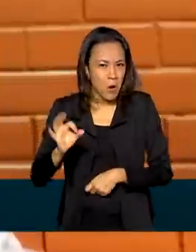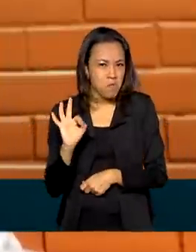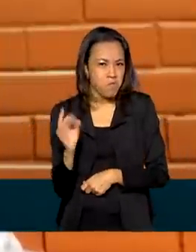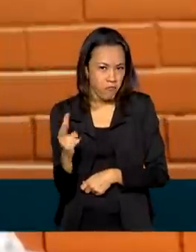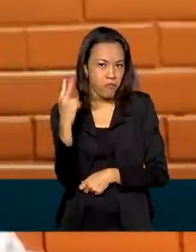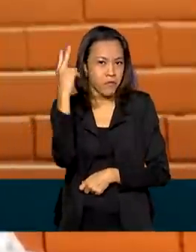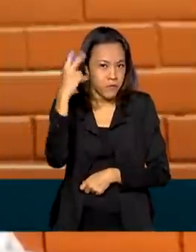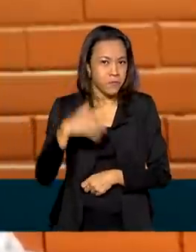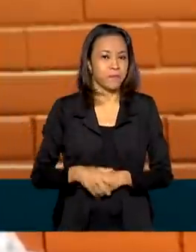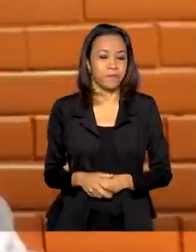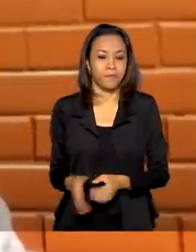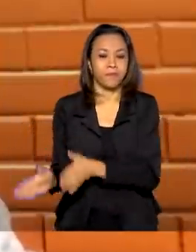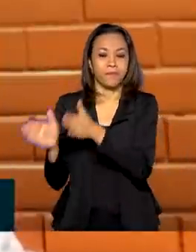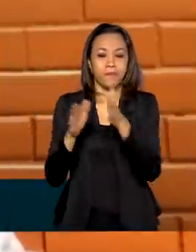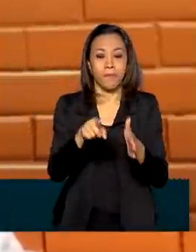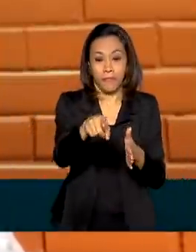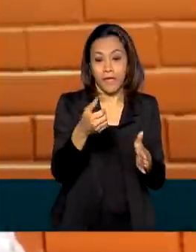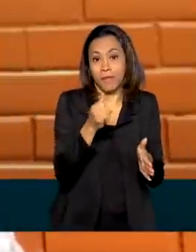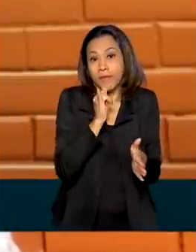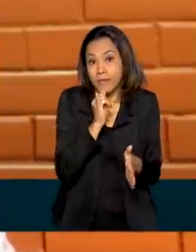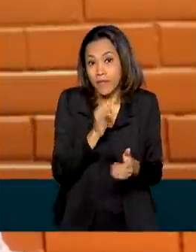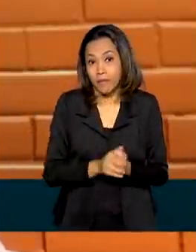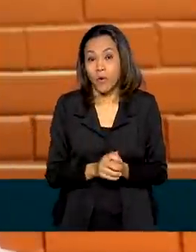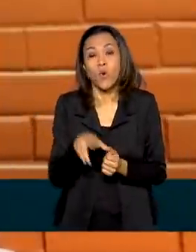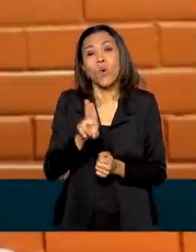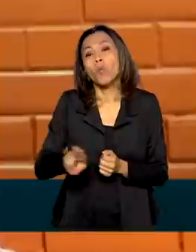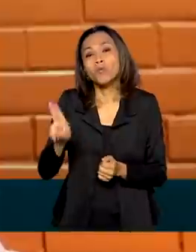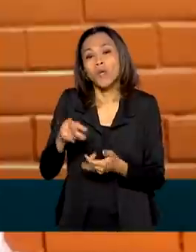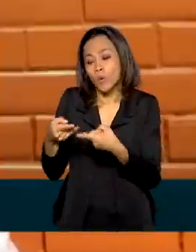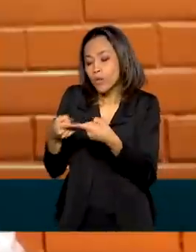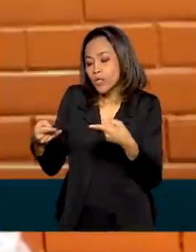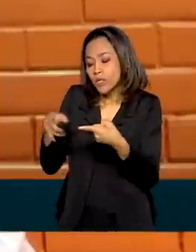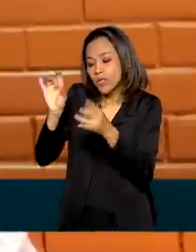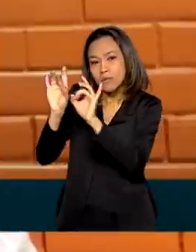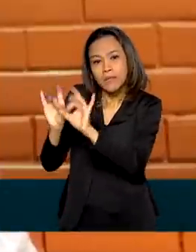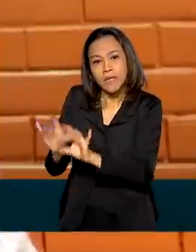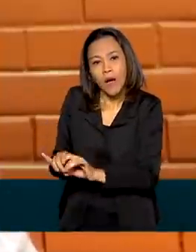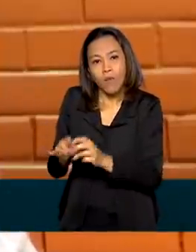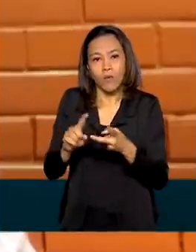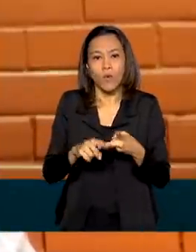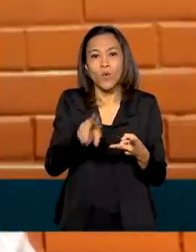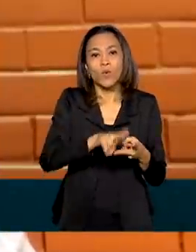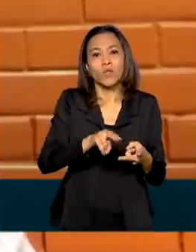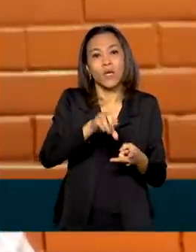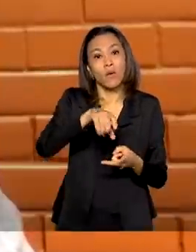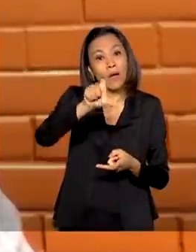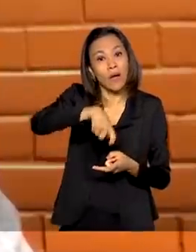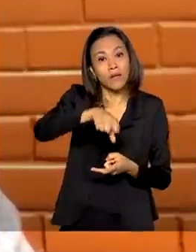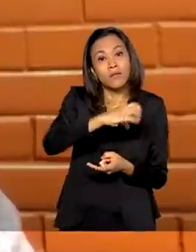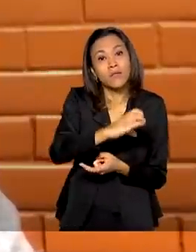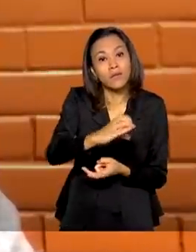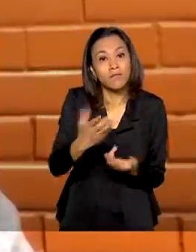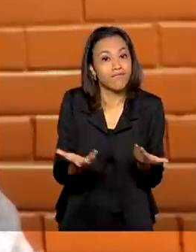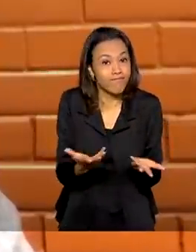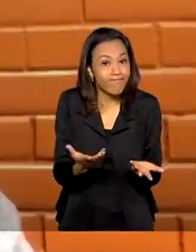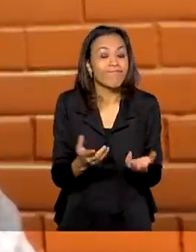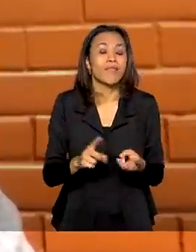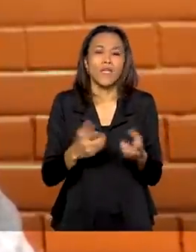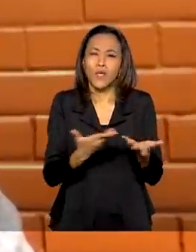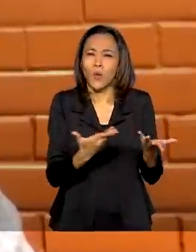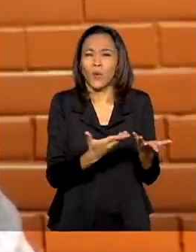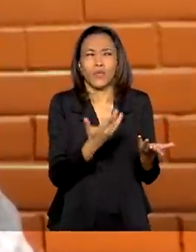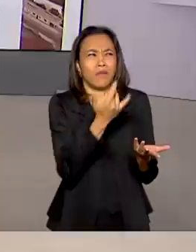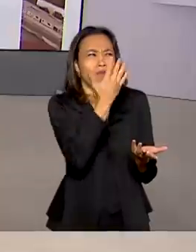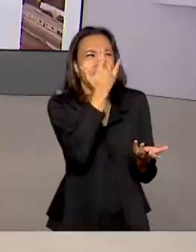Como você usar de uma forma favorável, por exemplo, seu cheque especial, seu cartão de crédito e a variedade de empréstimos que existe hoje disponíveis